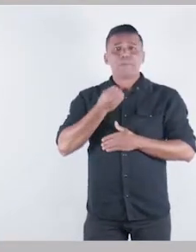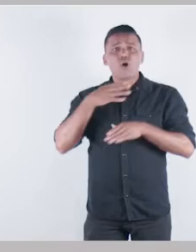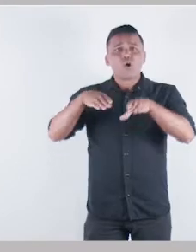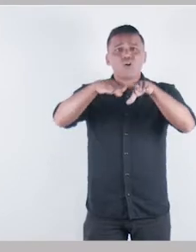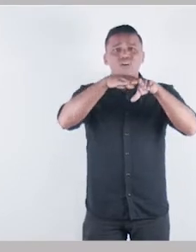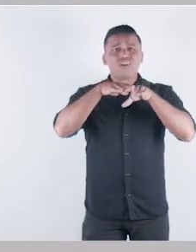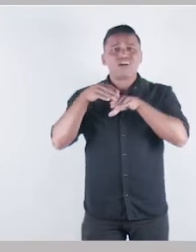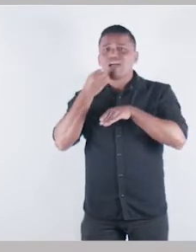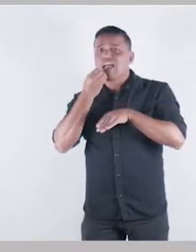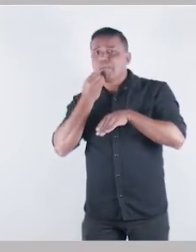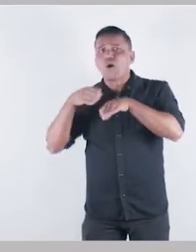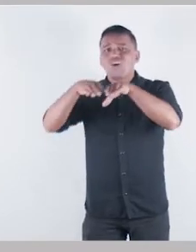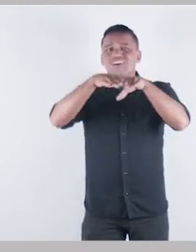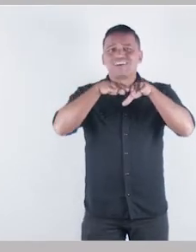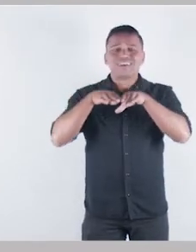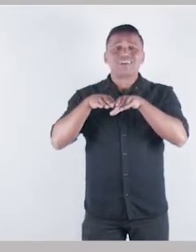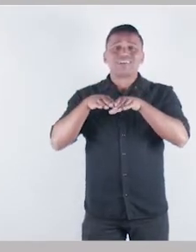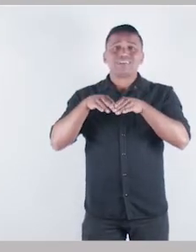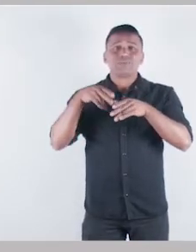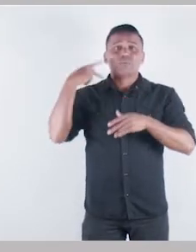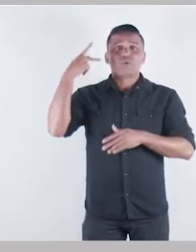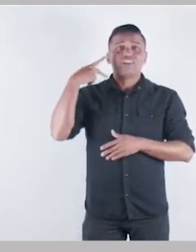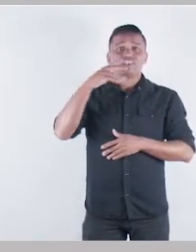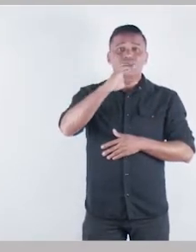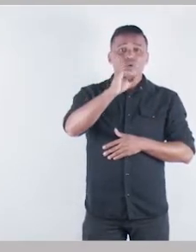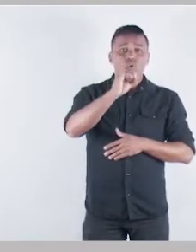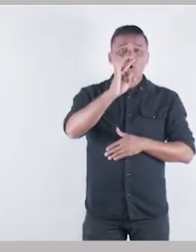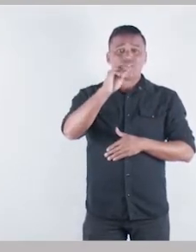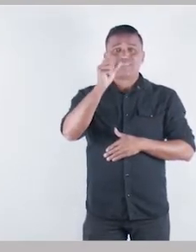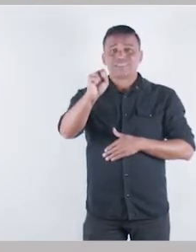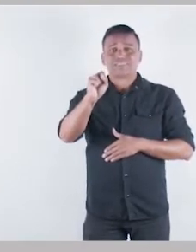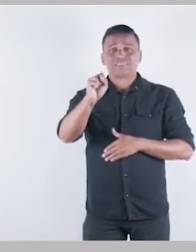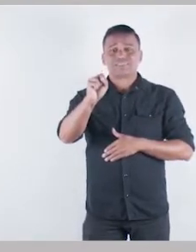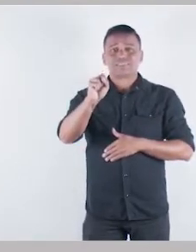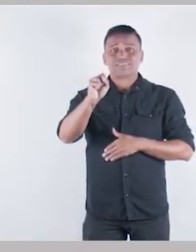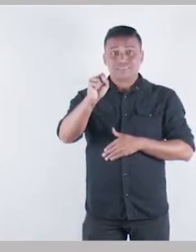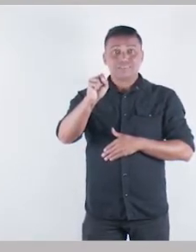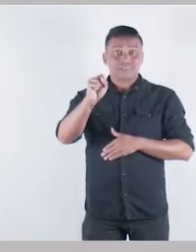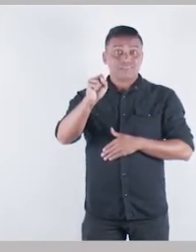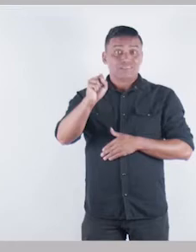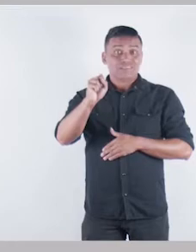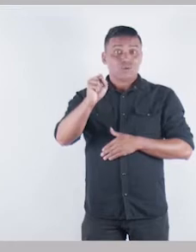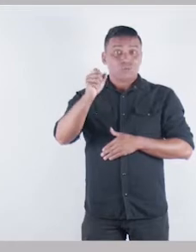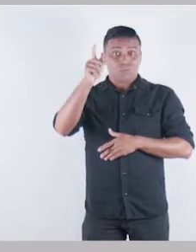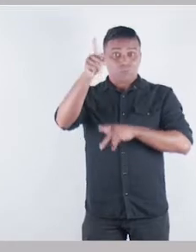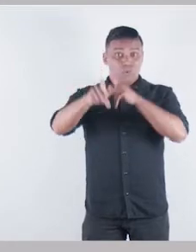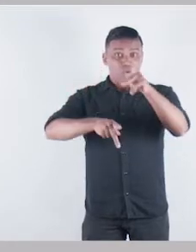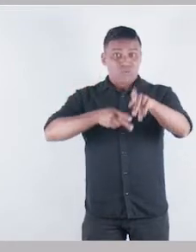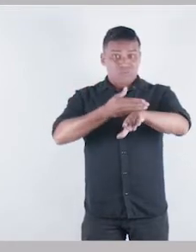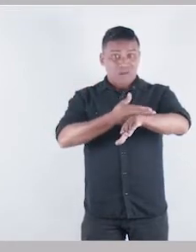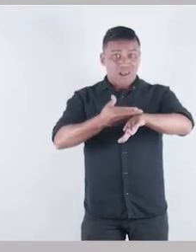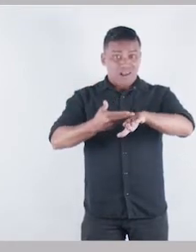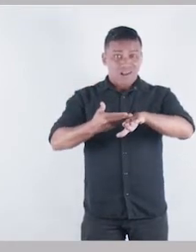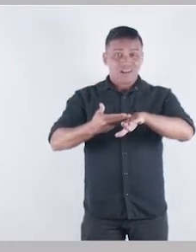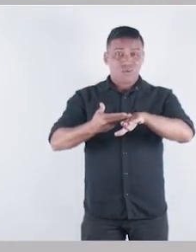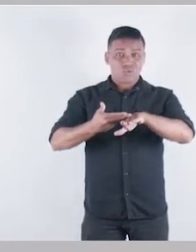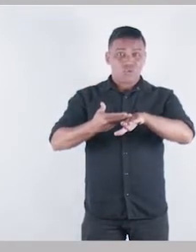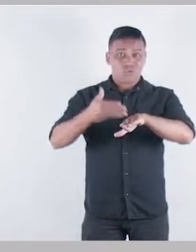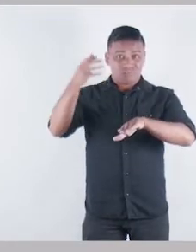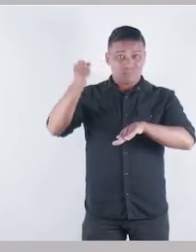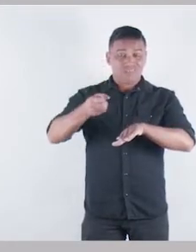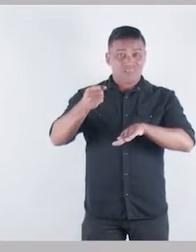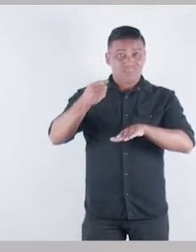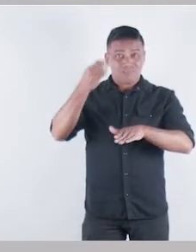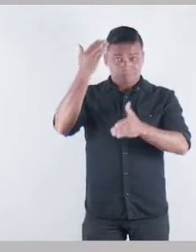por meio de uma política de cotas, por exemplo, o branco médio brasileiro acha que vai perder direito. E uma outra